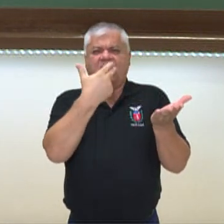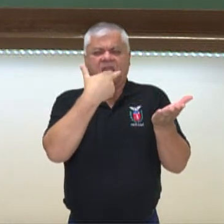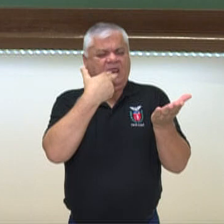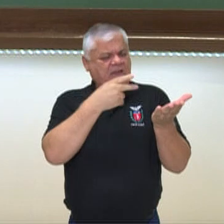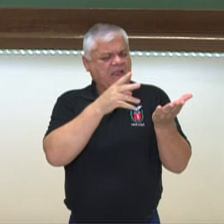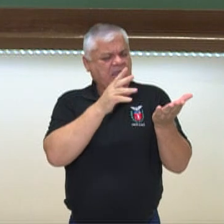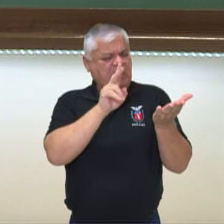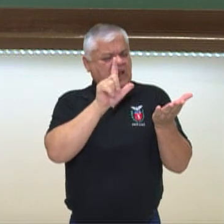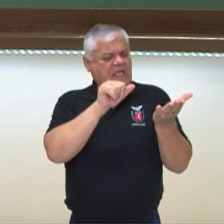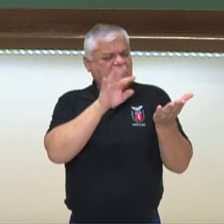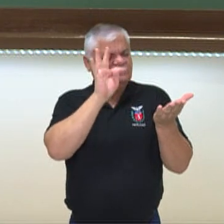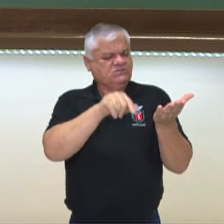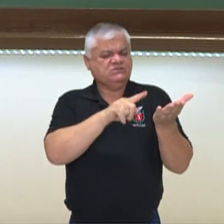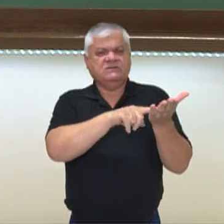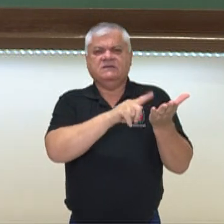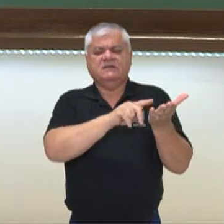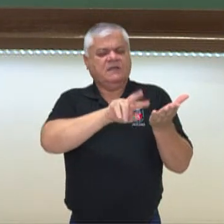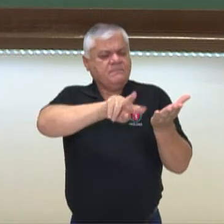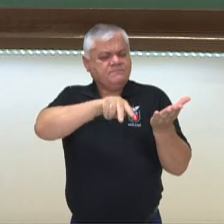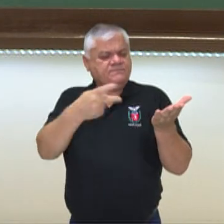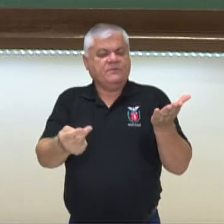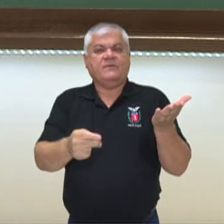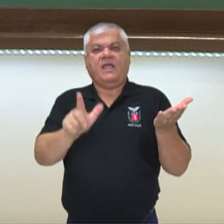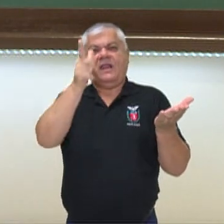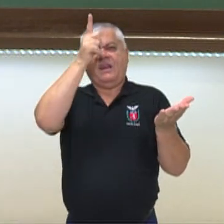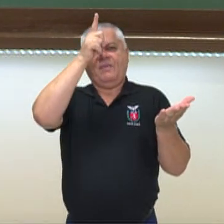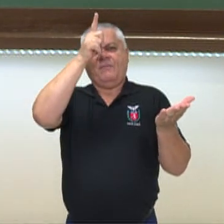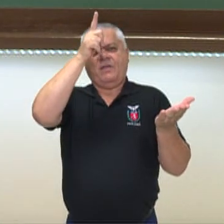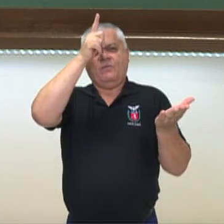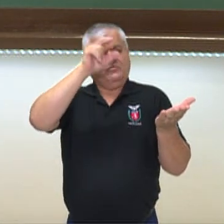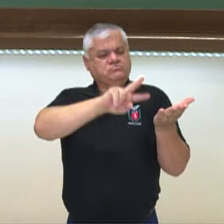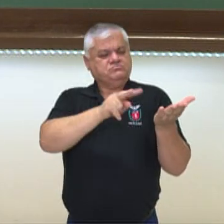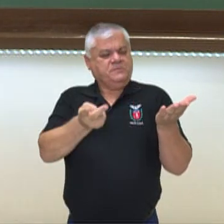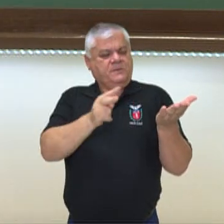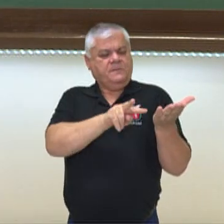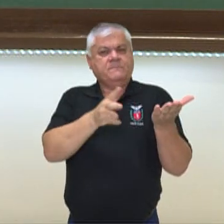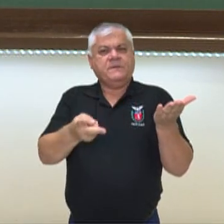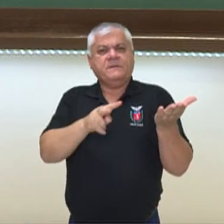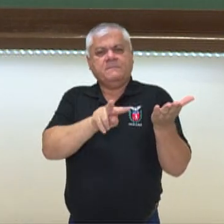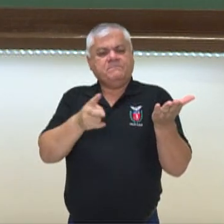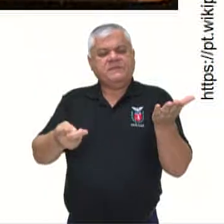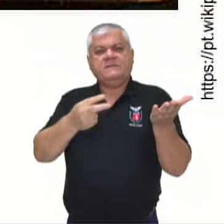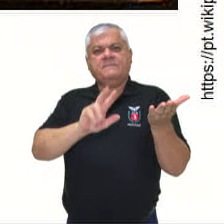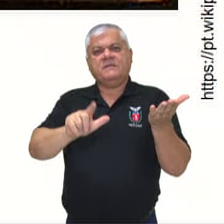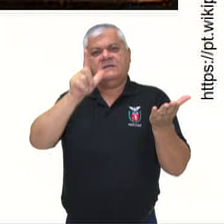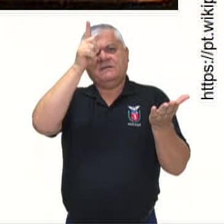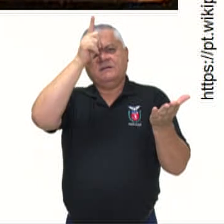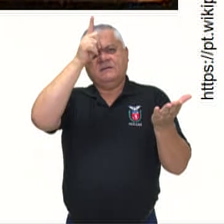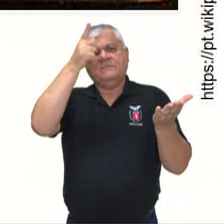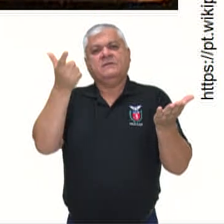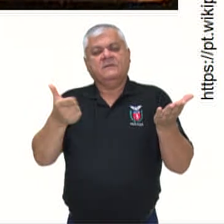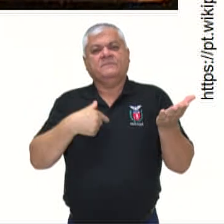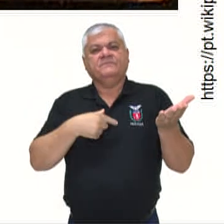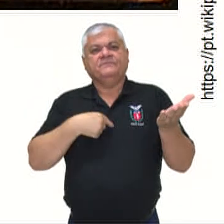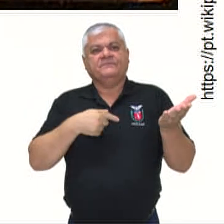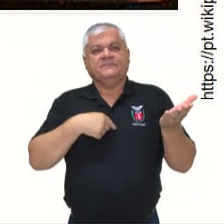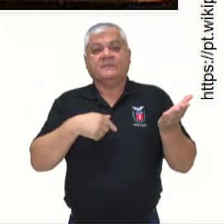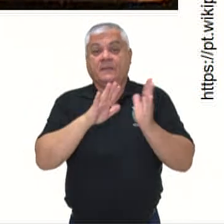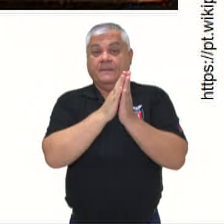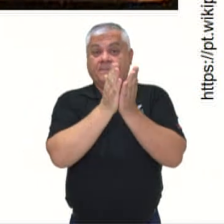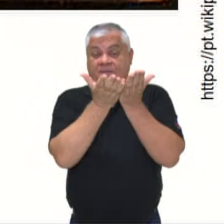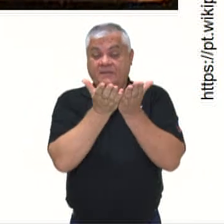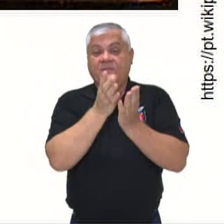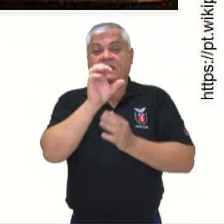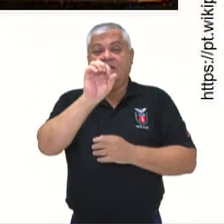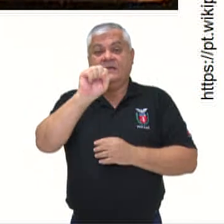o alemão. Foi um dos elementos importantes da Reforma Protestante. Ele traduziu a Bíblia chamada Bíblia de São Jerônimo,